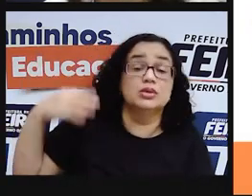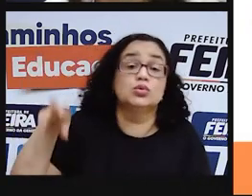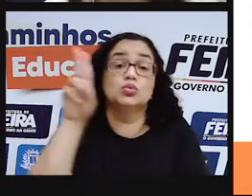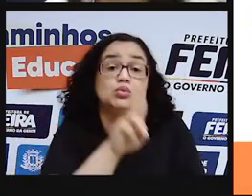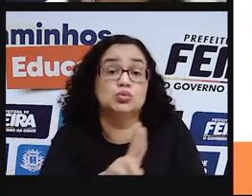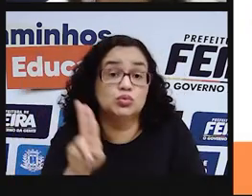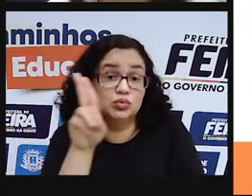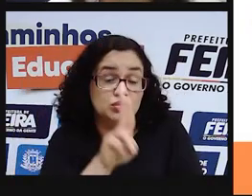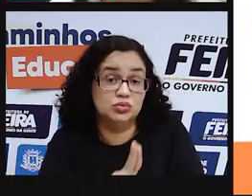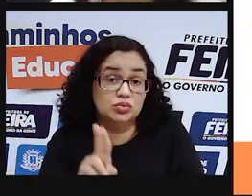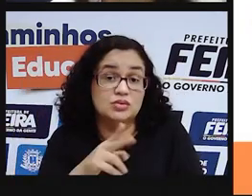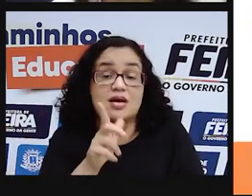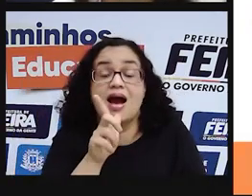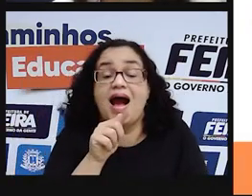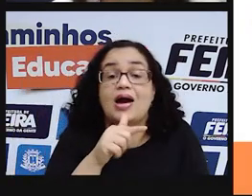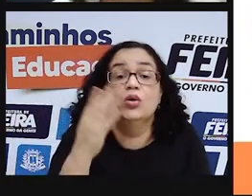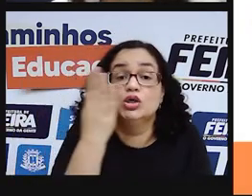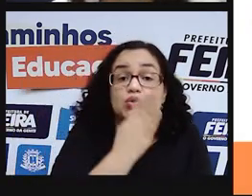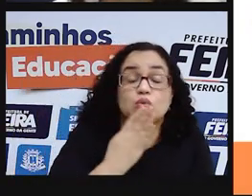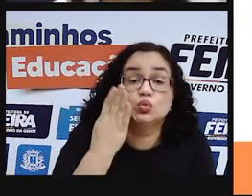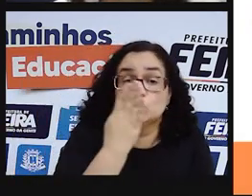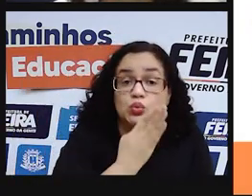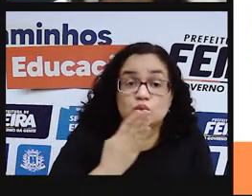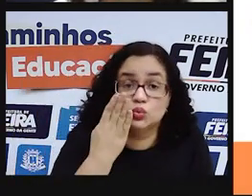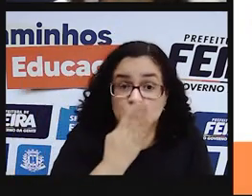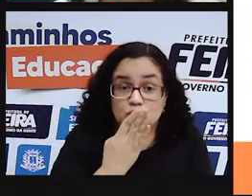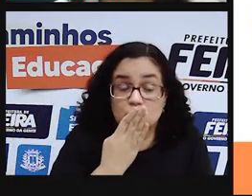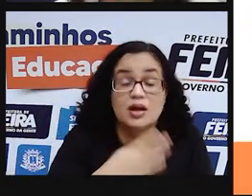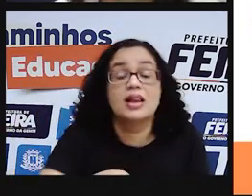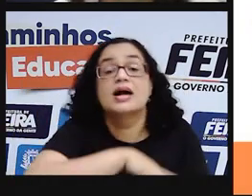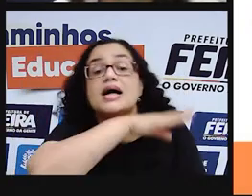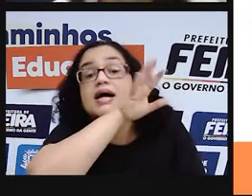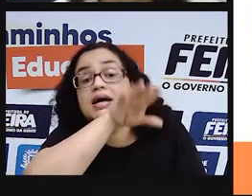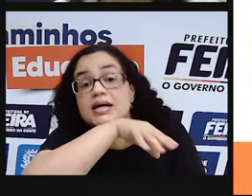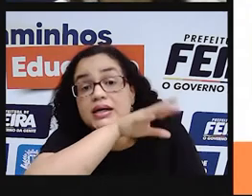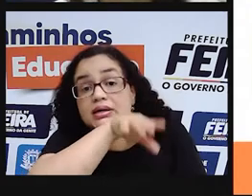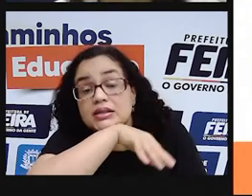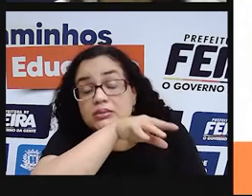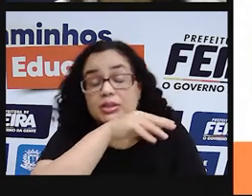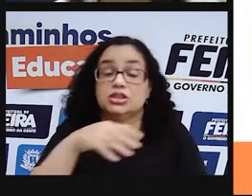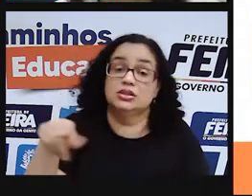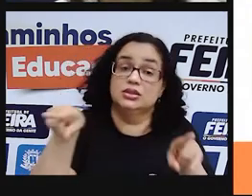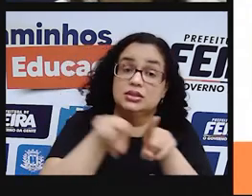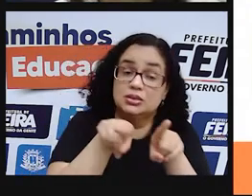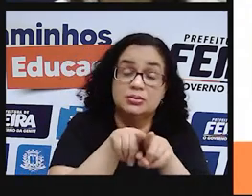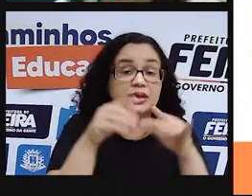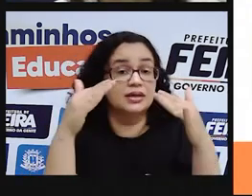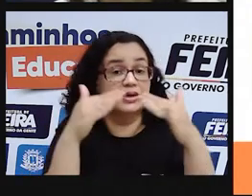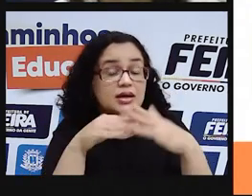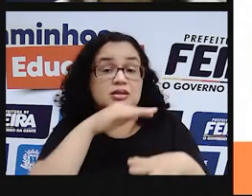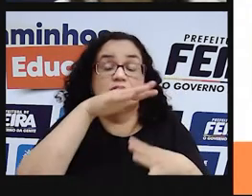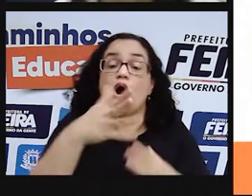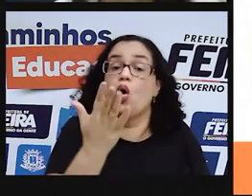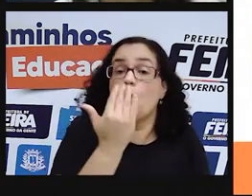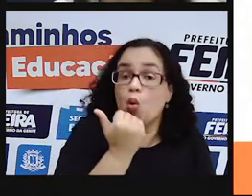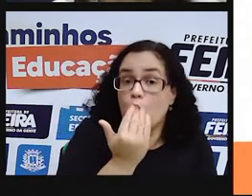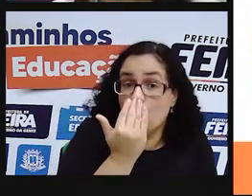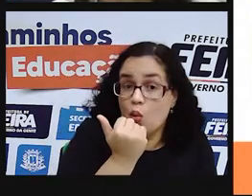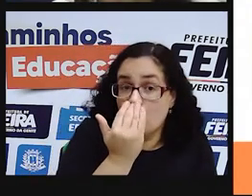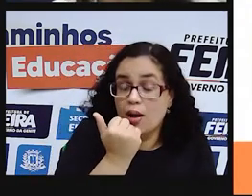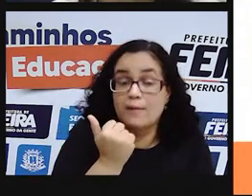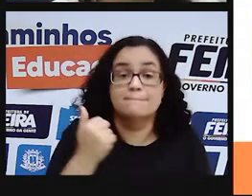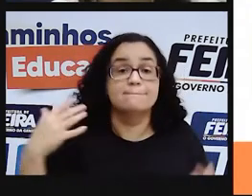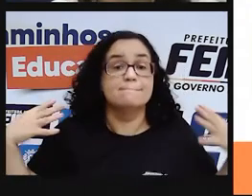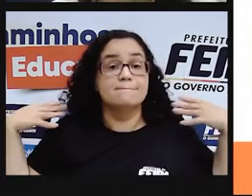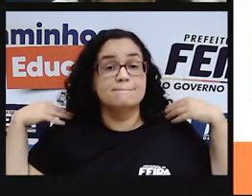utilizada como reserva de água doce para o consumo de animais e uso doméstico como o cozimento dos alimentos e para